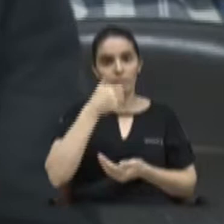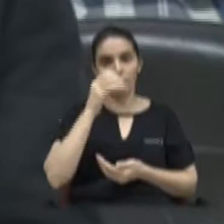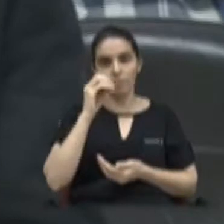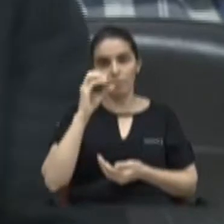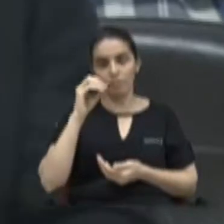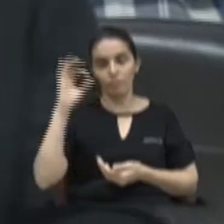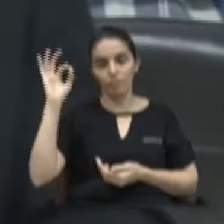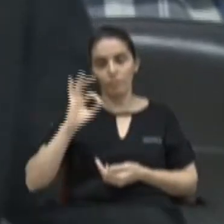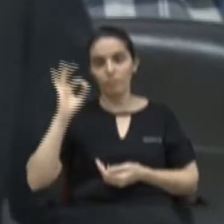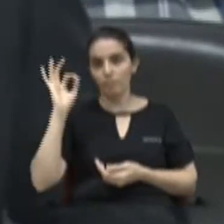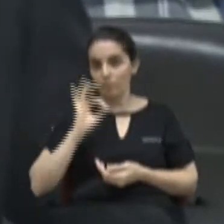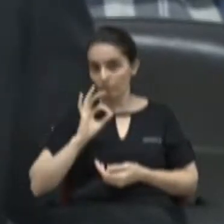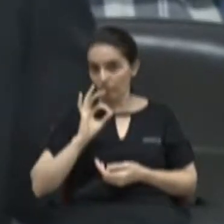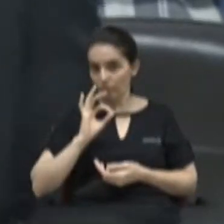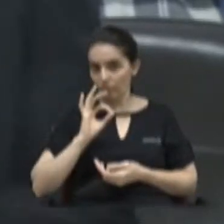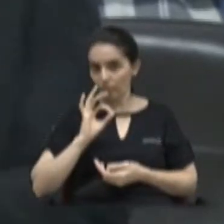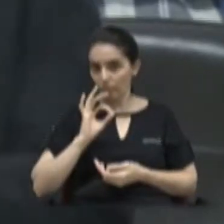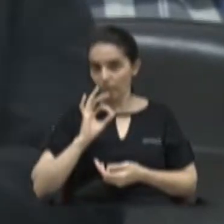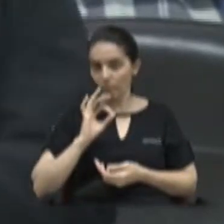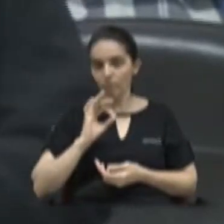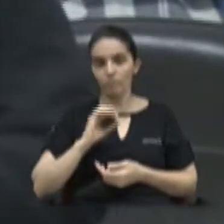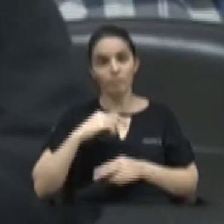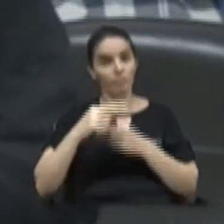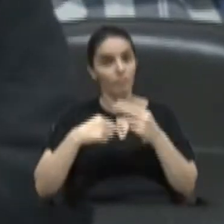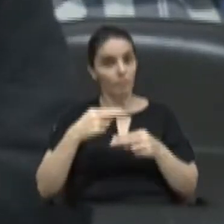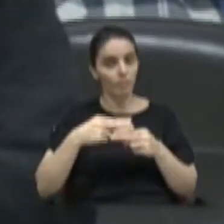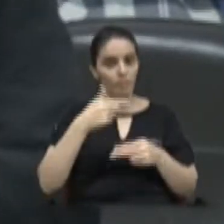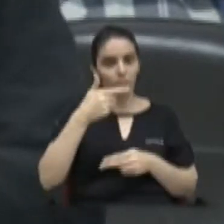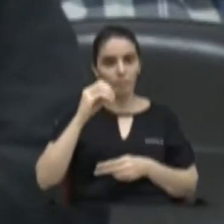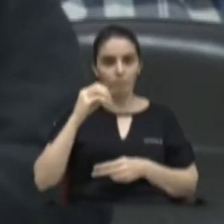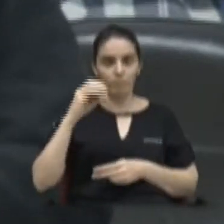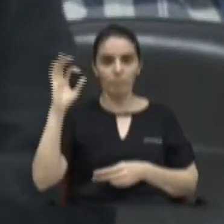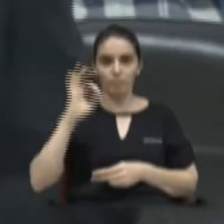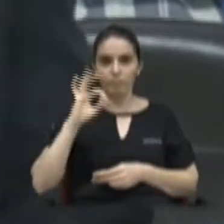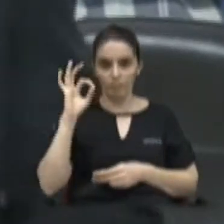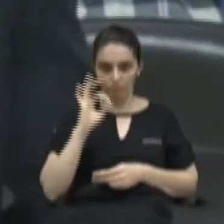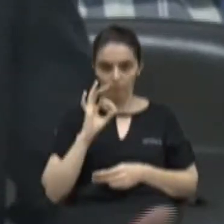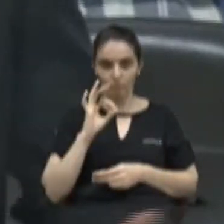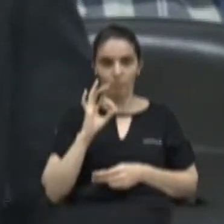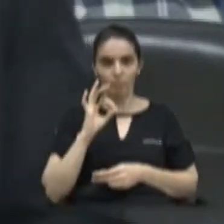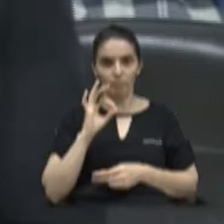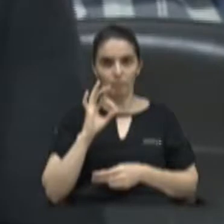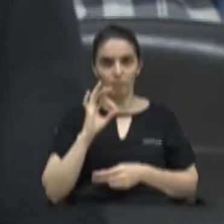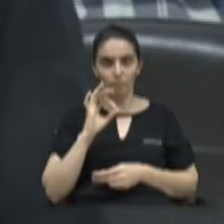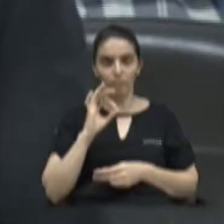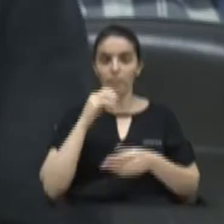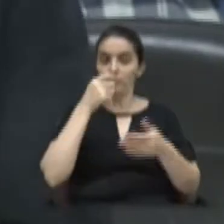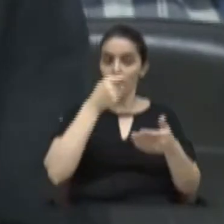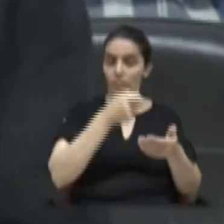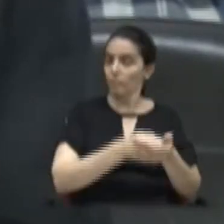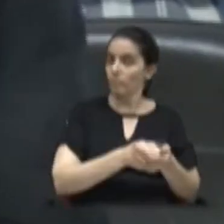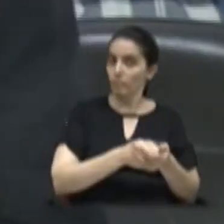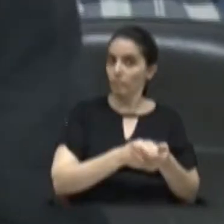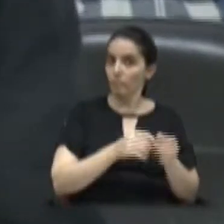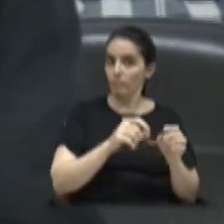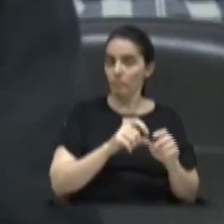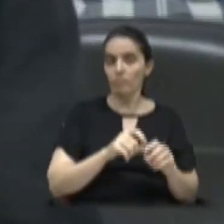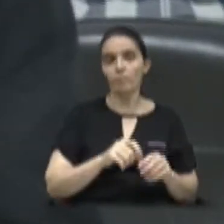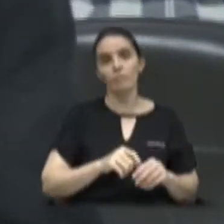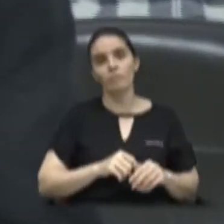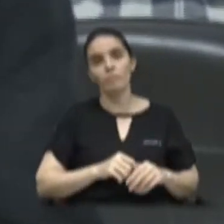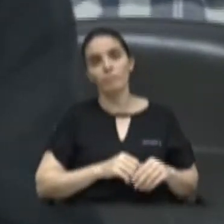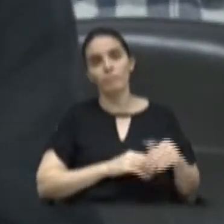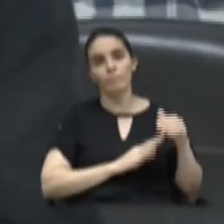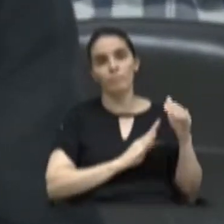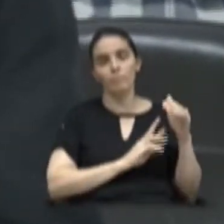100%. Ou seja, 20% daquilo que é depositado no esgoto, nós pagamos para a